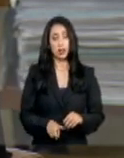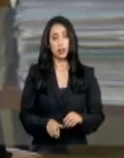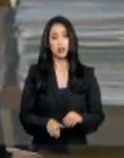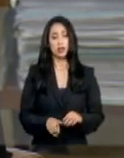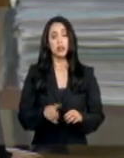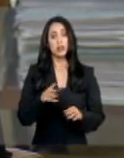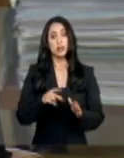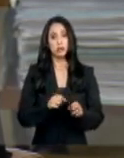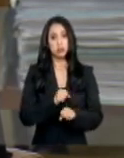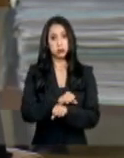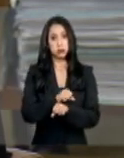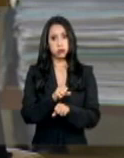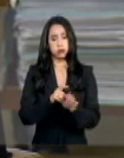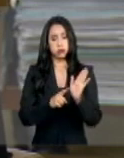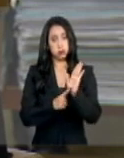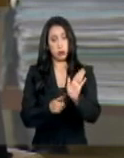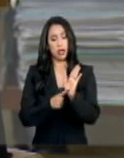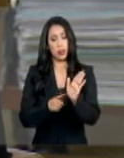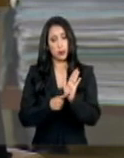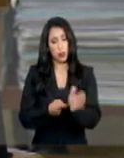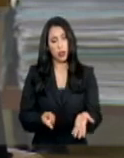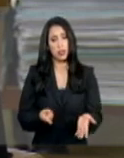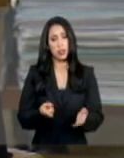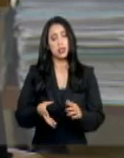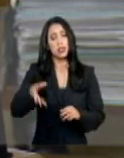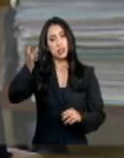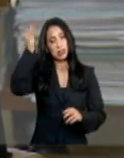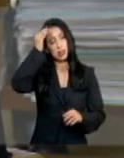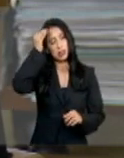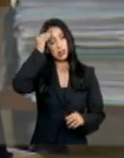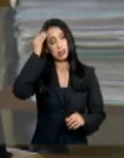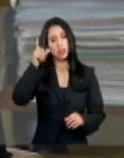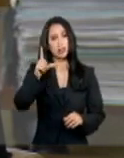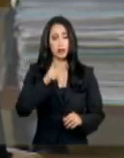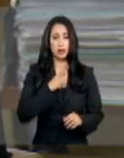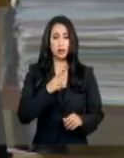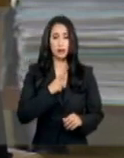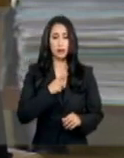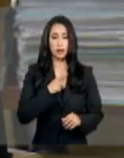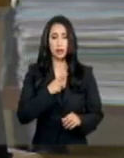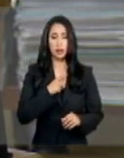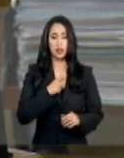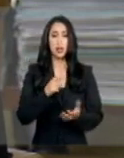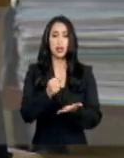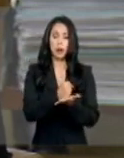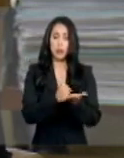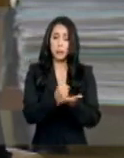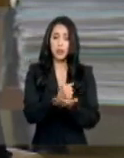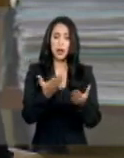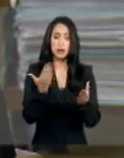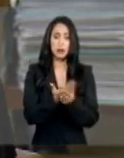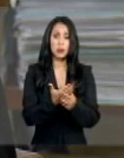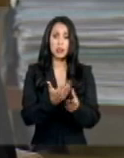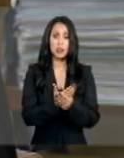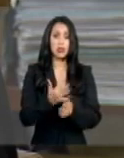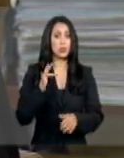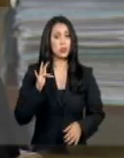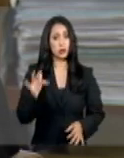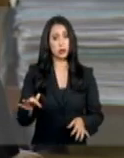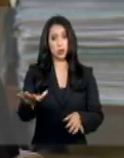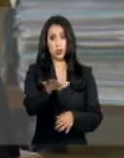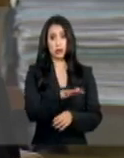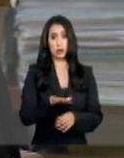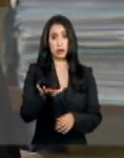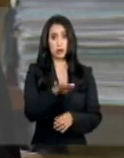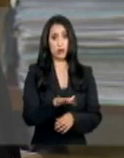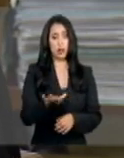foi feita na decisão que reconheceu a existência de repercussão geral o que deslegitima ler o